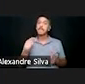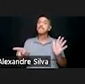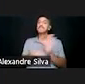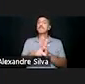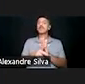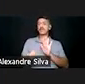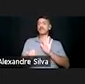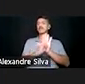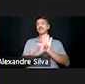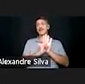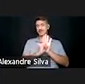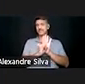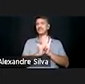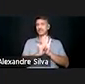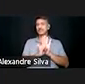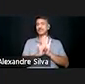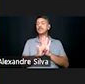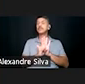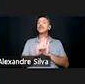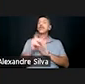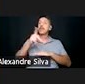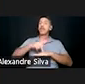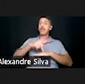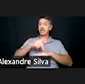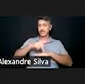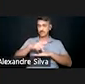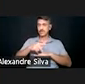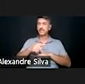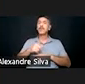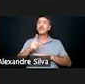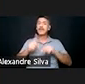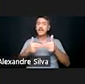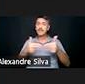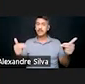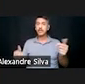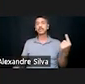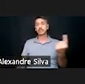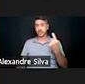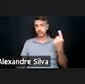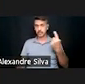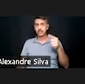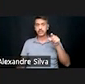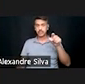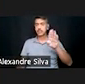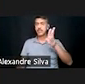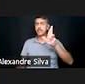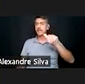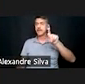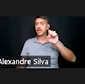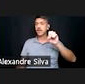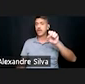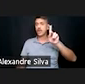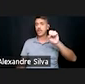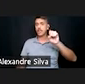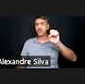identidade da rocha. Então, a rocha pode ter elementos relativamente isolados, como esses de braquiópodes, mas, nesse caso, com